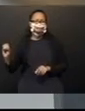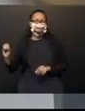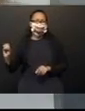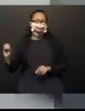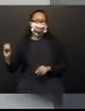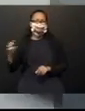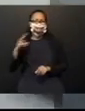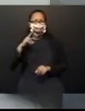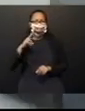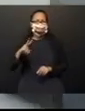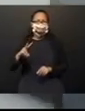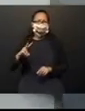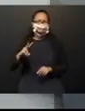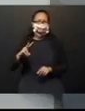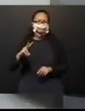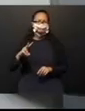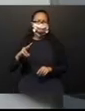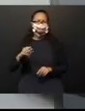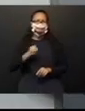Olha lá, o meu